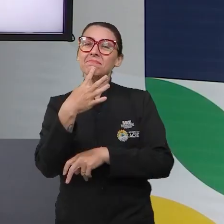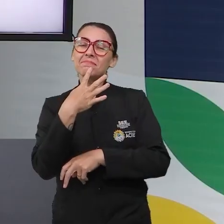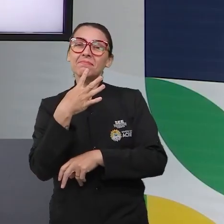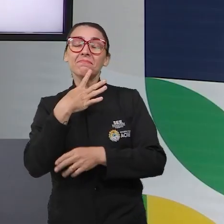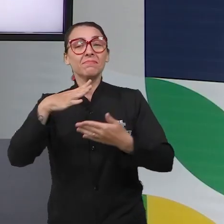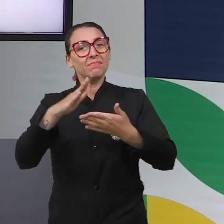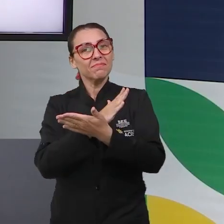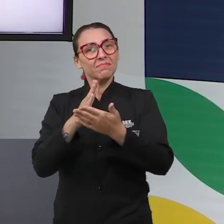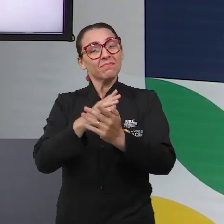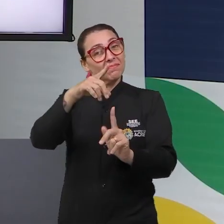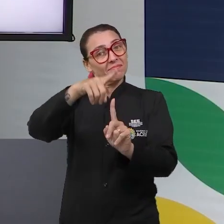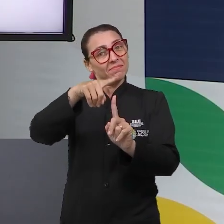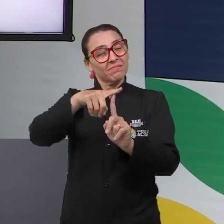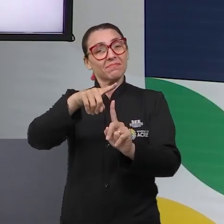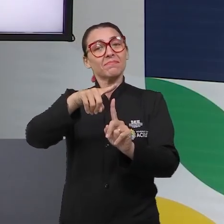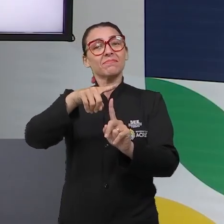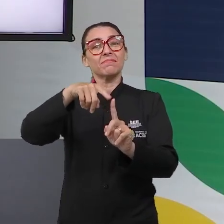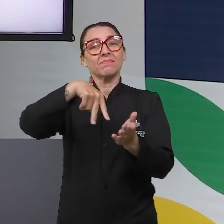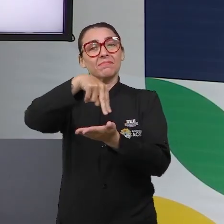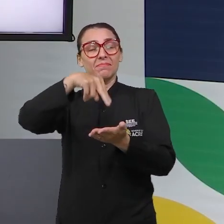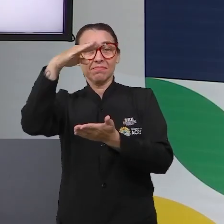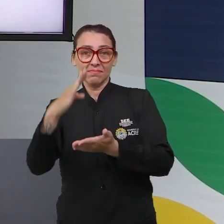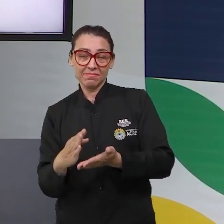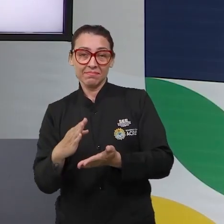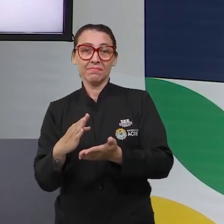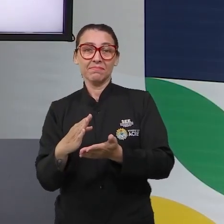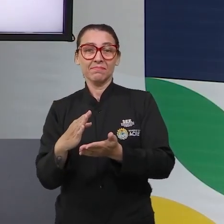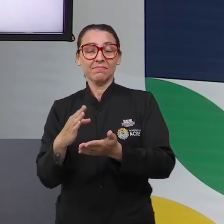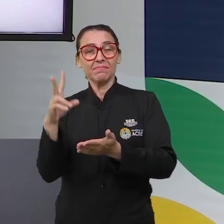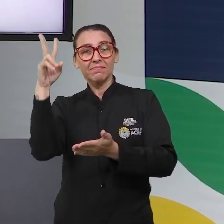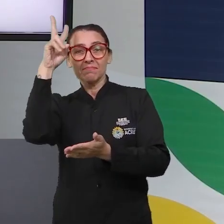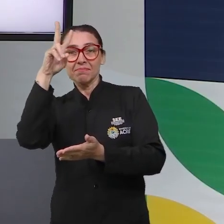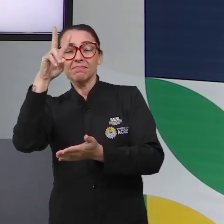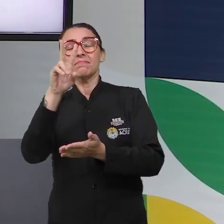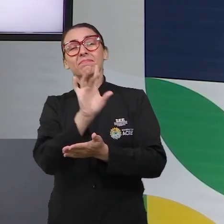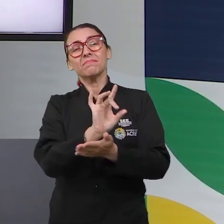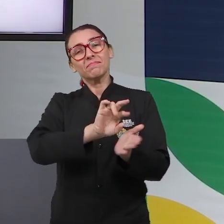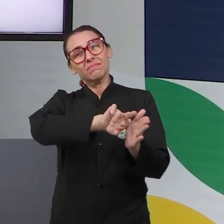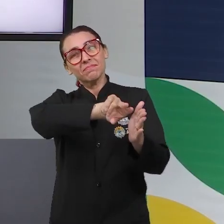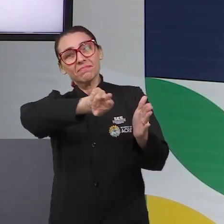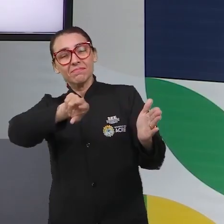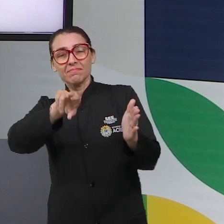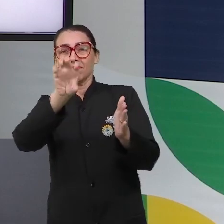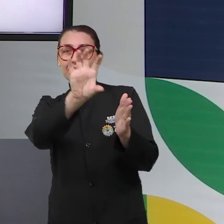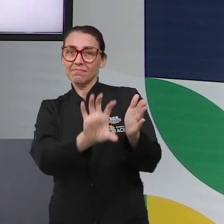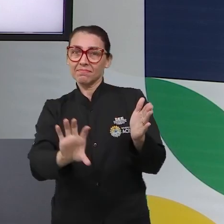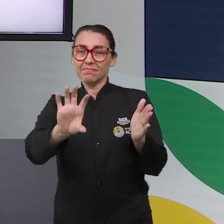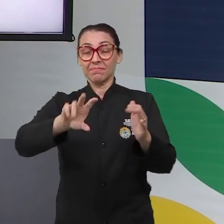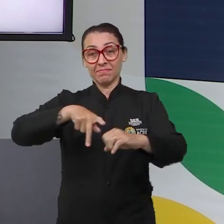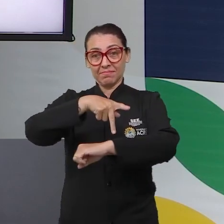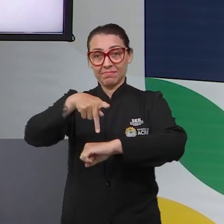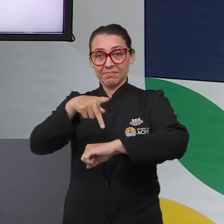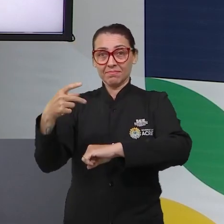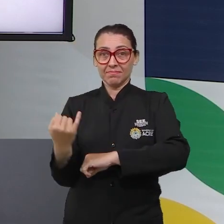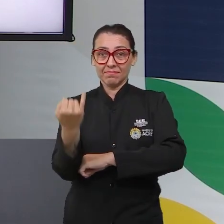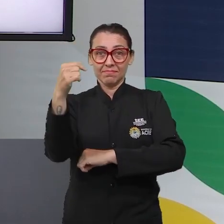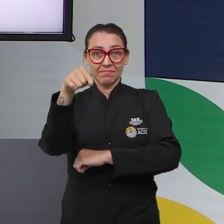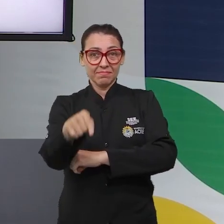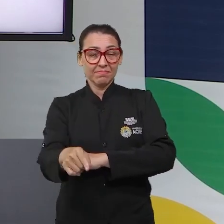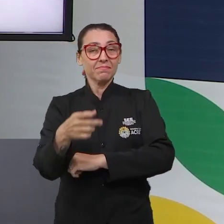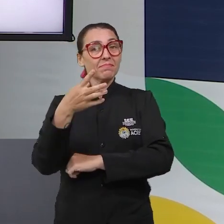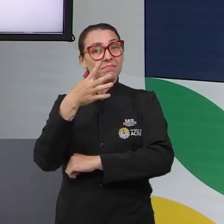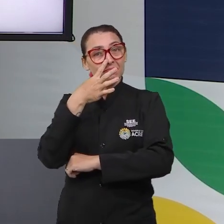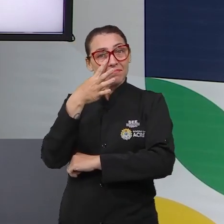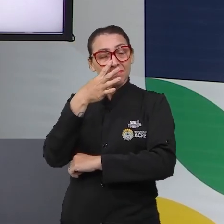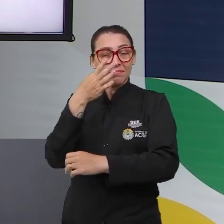conhecer alguns tipos de danças brasileiras que contam a história de diversas regiões do nosso país. E é importante que você acompanhe